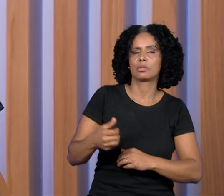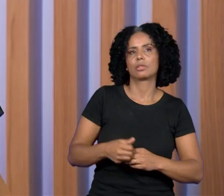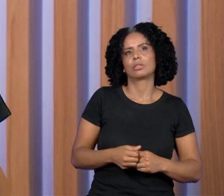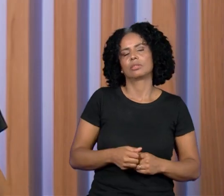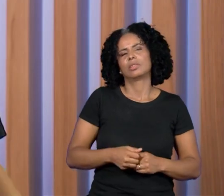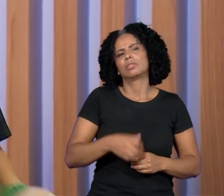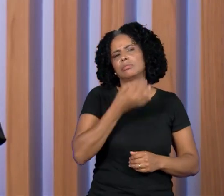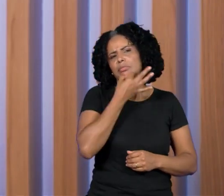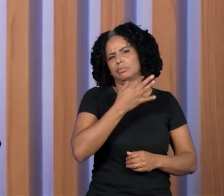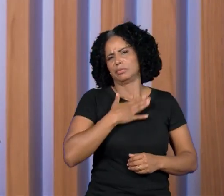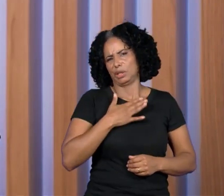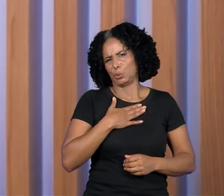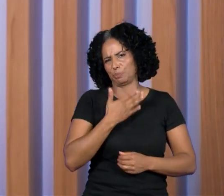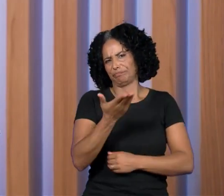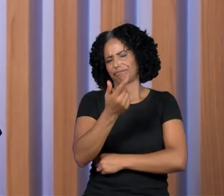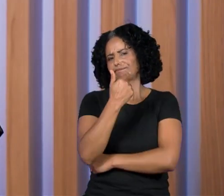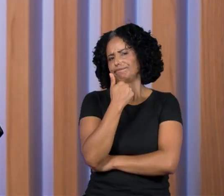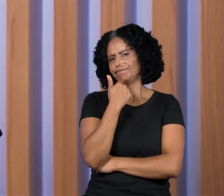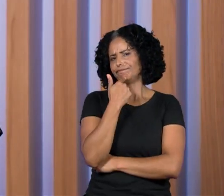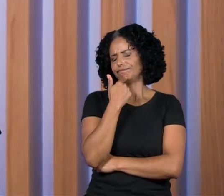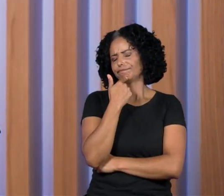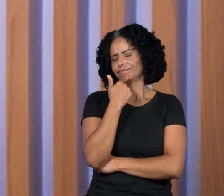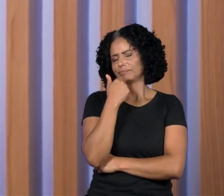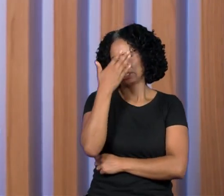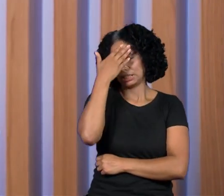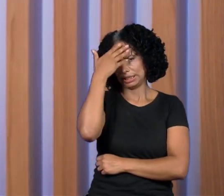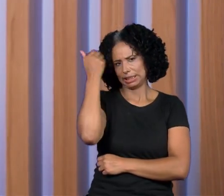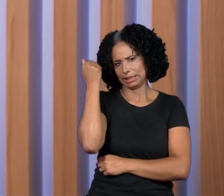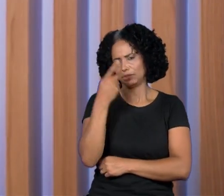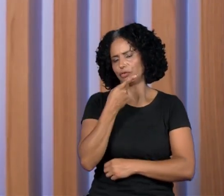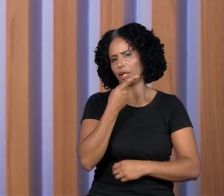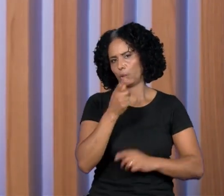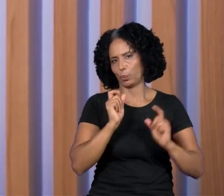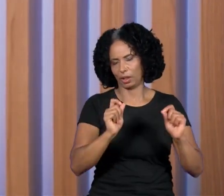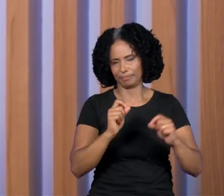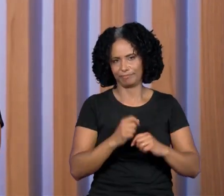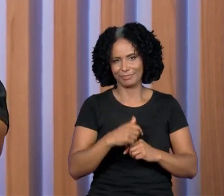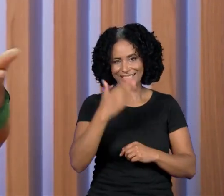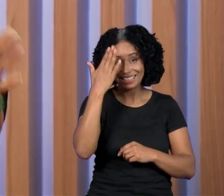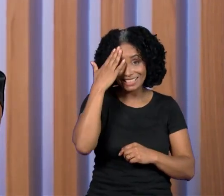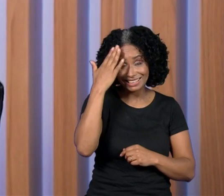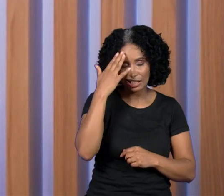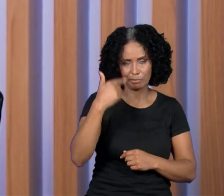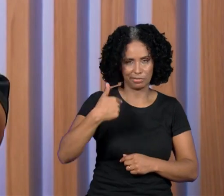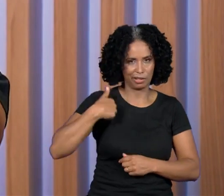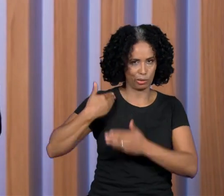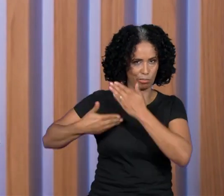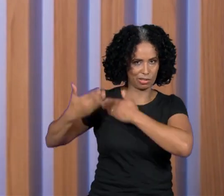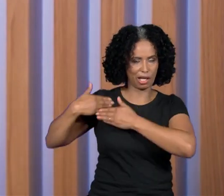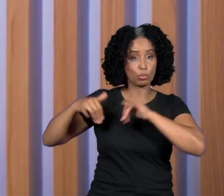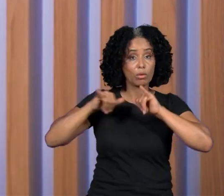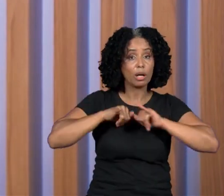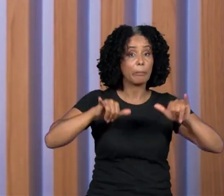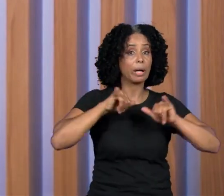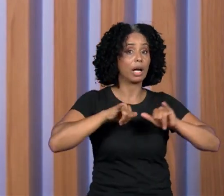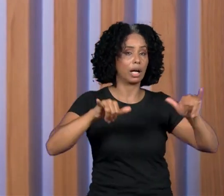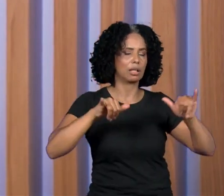eu acho que era interessante a gente falar disso. Na campanha, eu falei muito desse lugar de